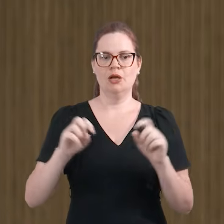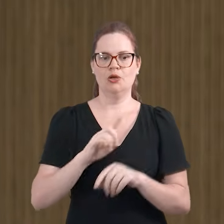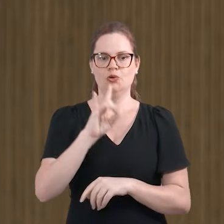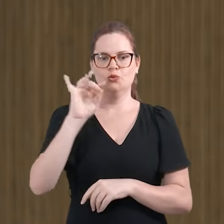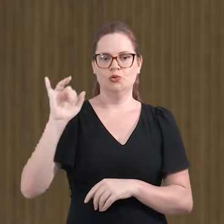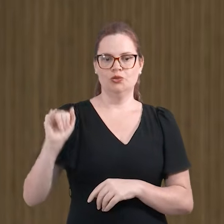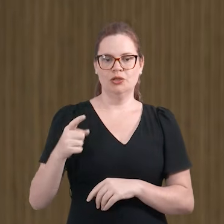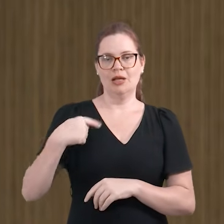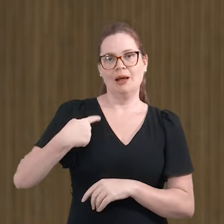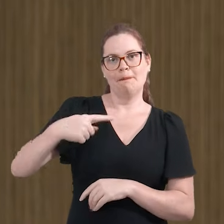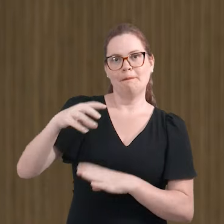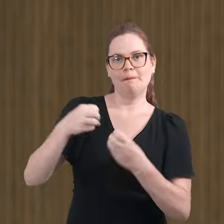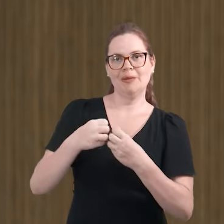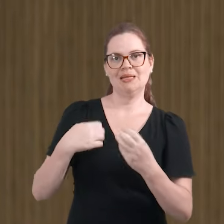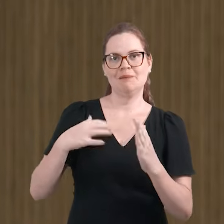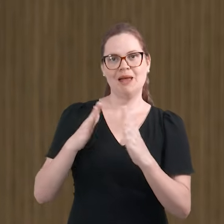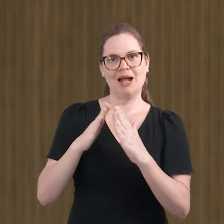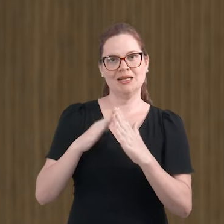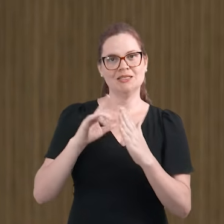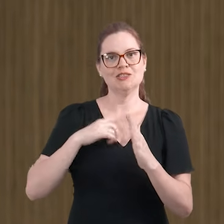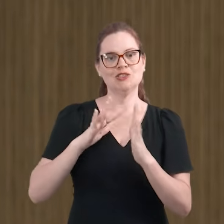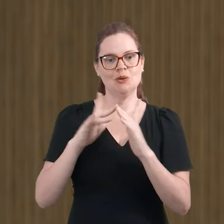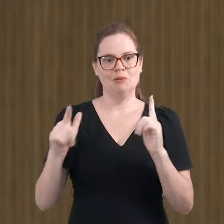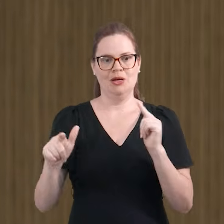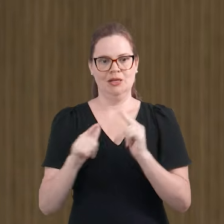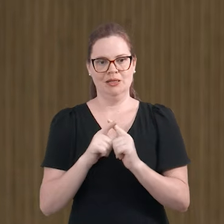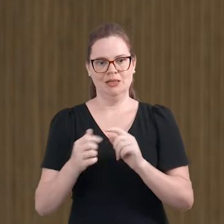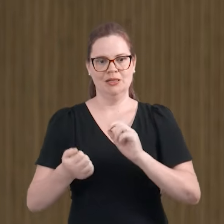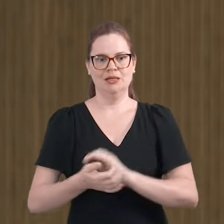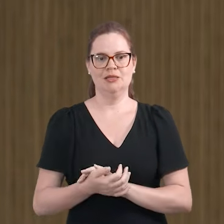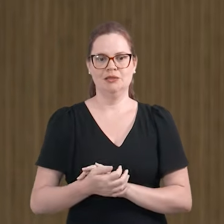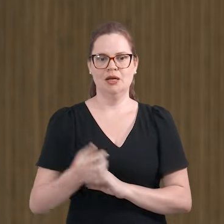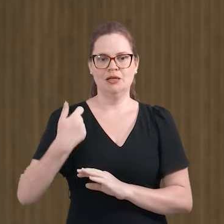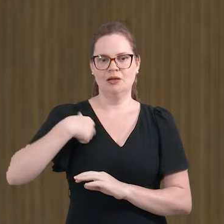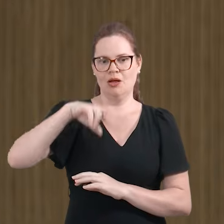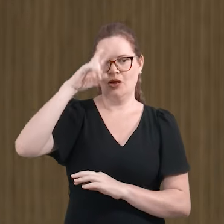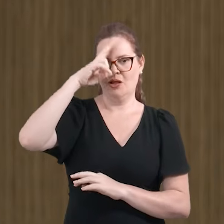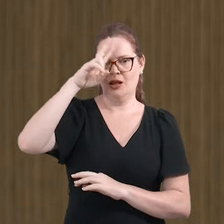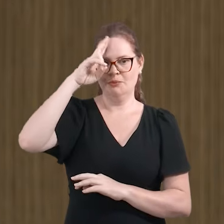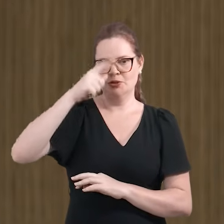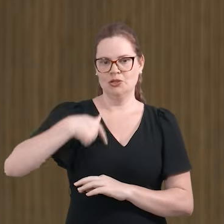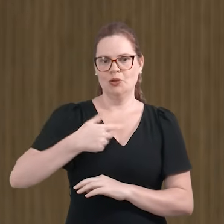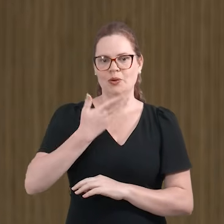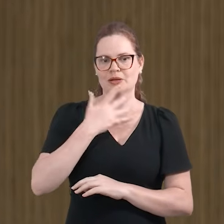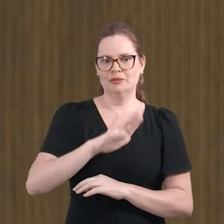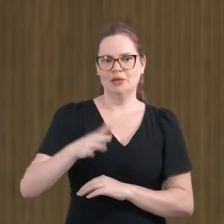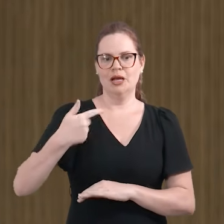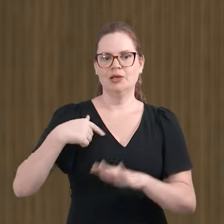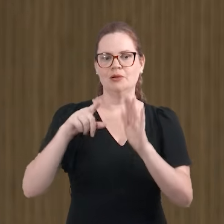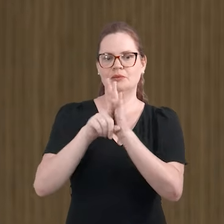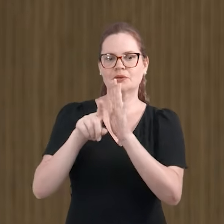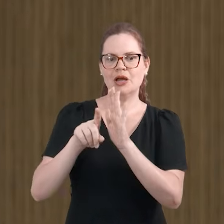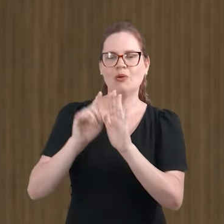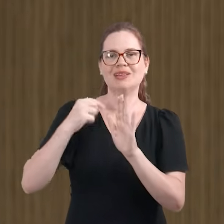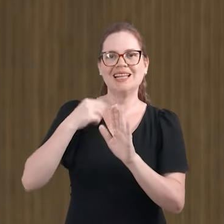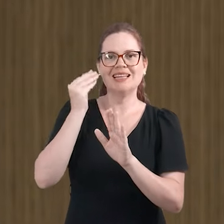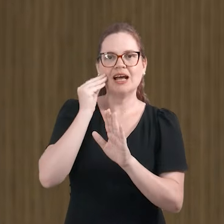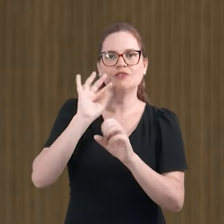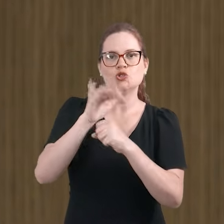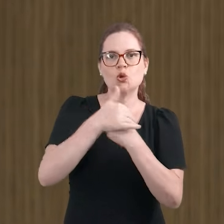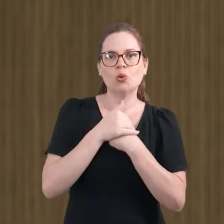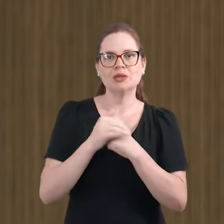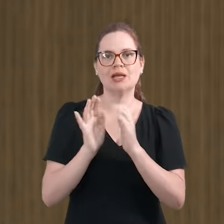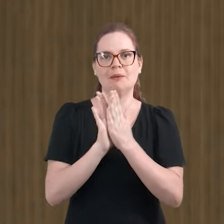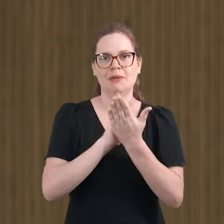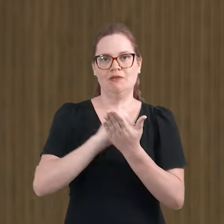al principio y recuerdo cuando era joven que tenía que escudriñar la palabra a escondidas de mi madre. A veces